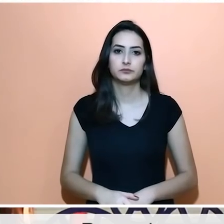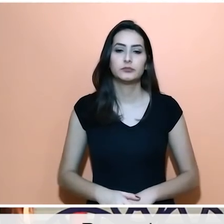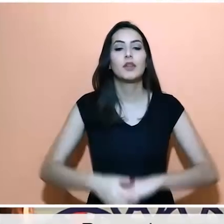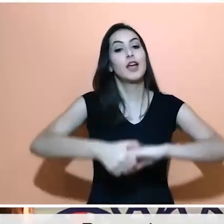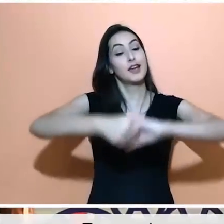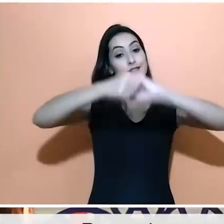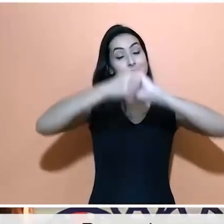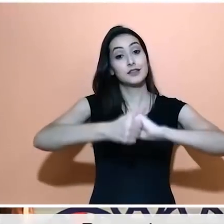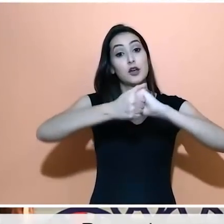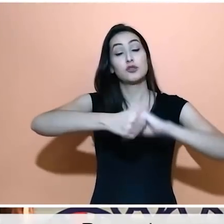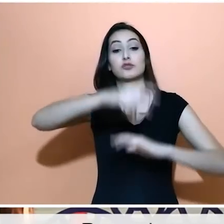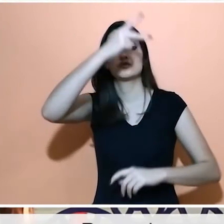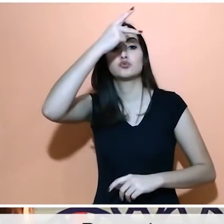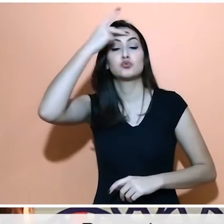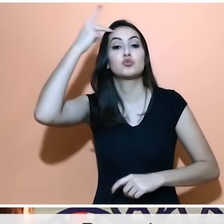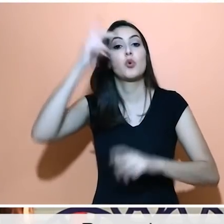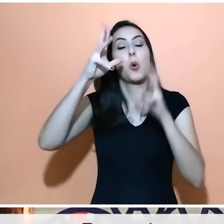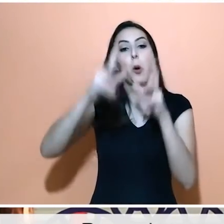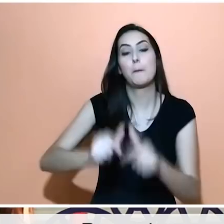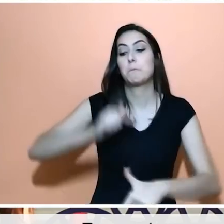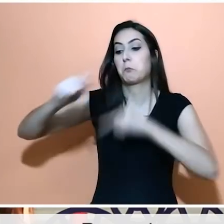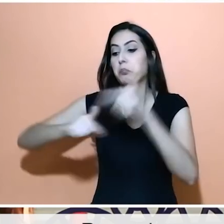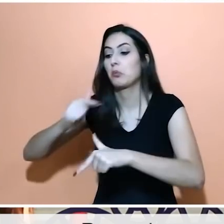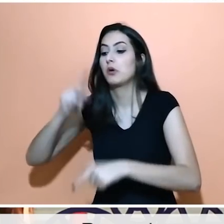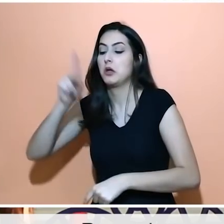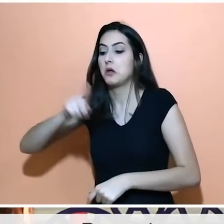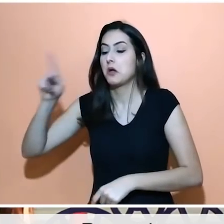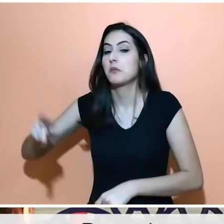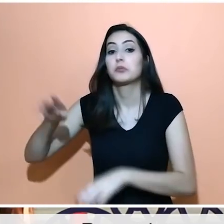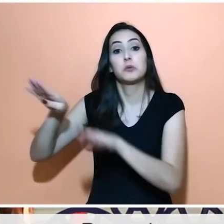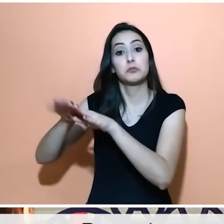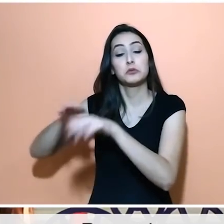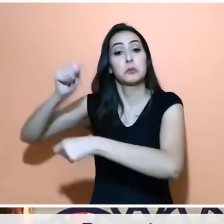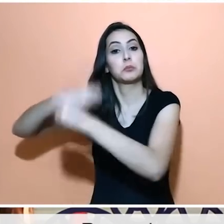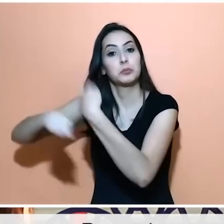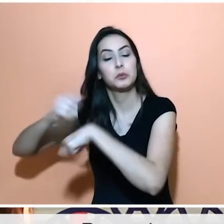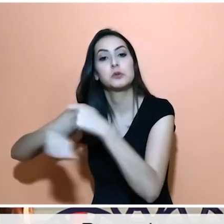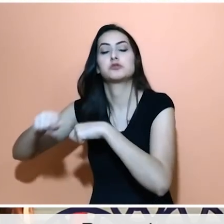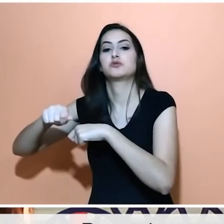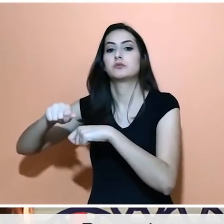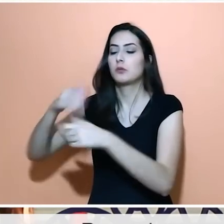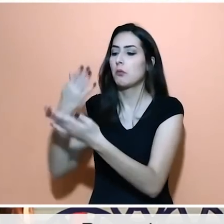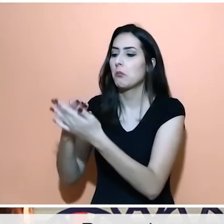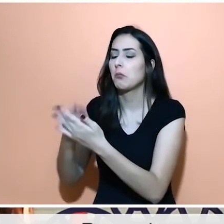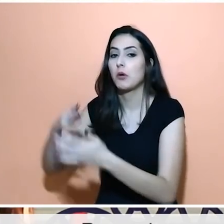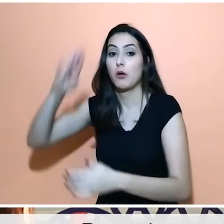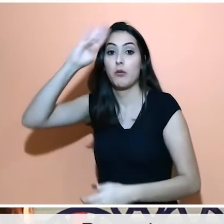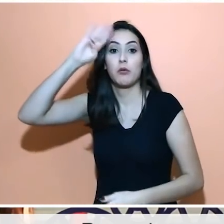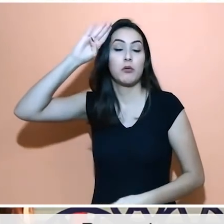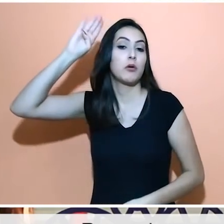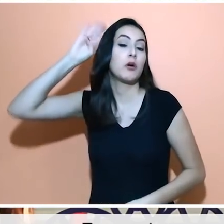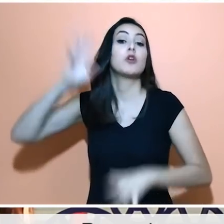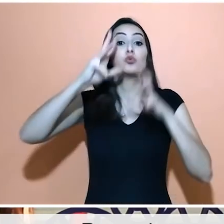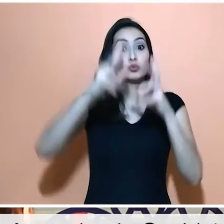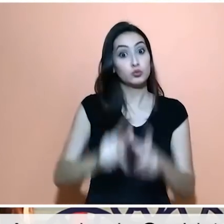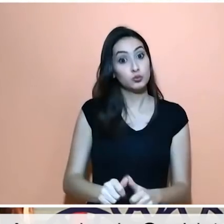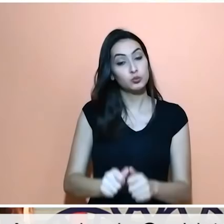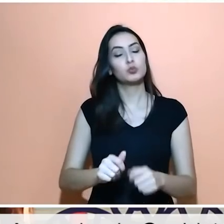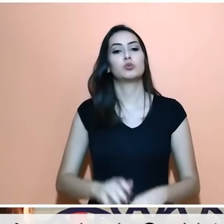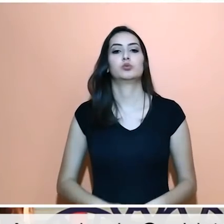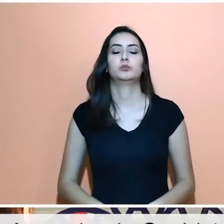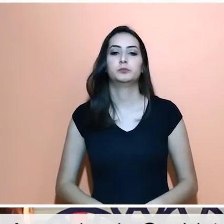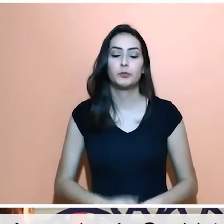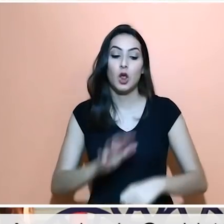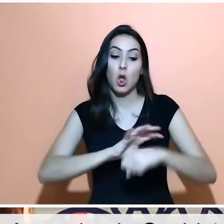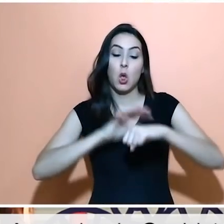Prezados servidores docentes e técnico-administrativos, estudantes e demais membros da comunidade acadêmica. A